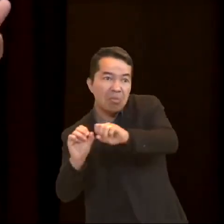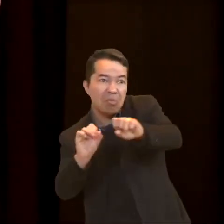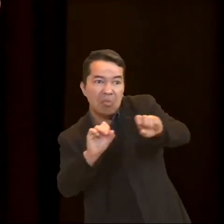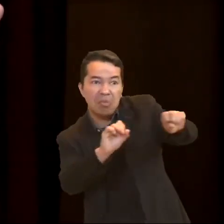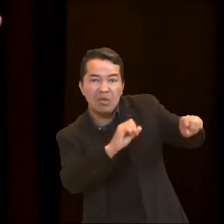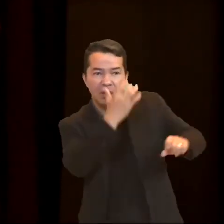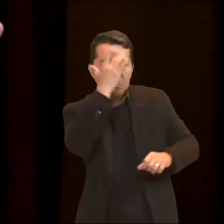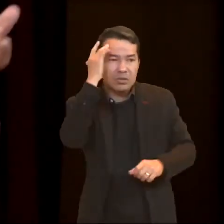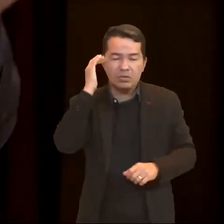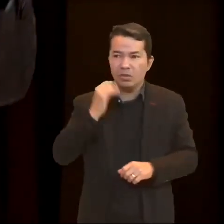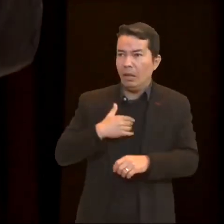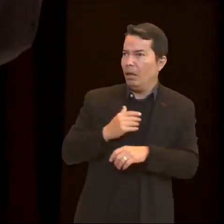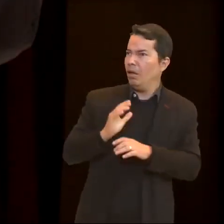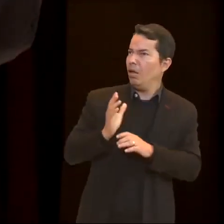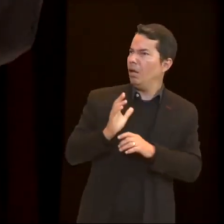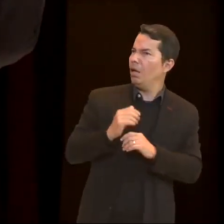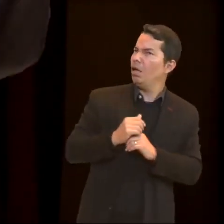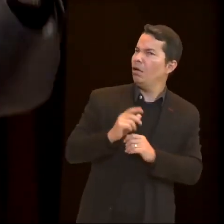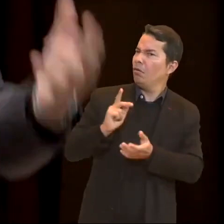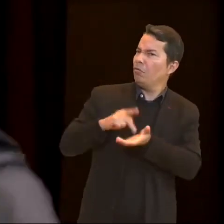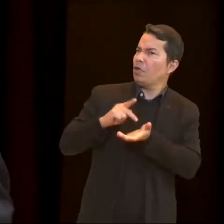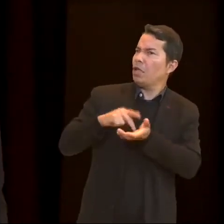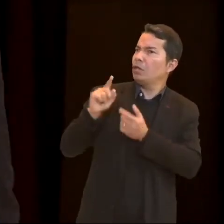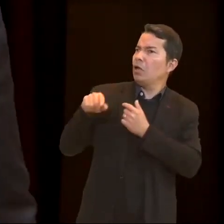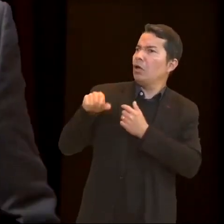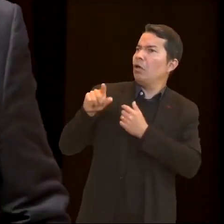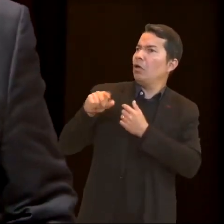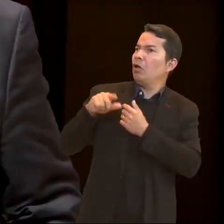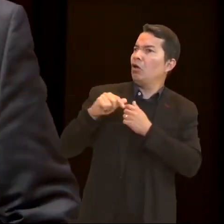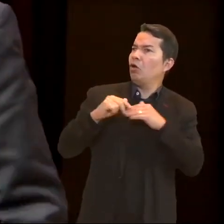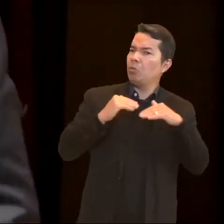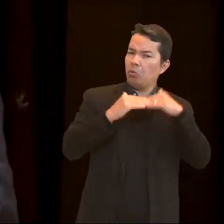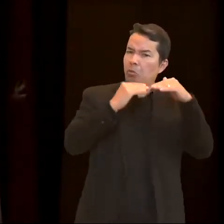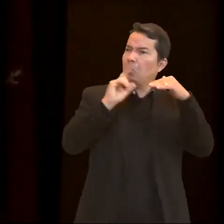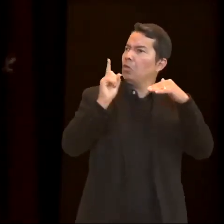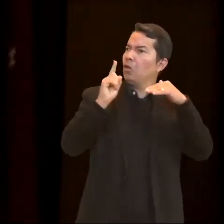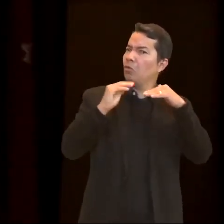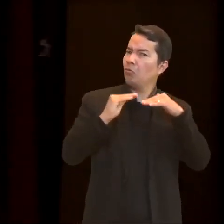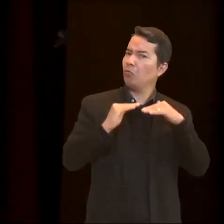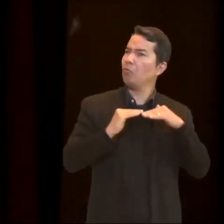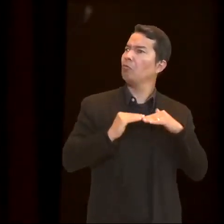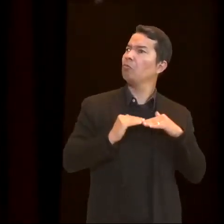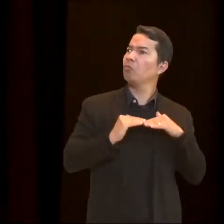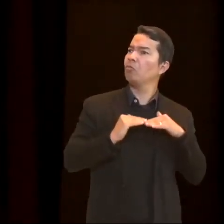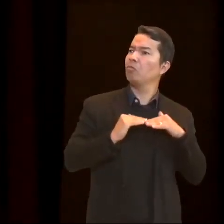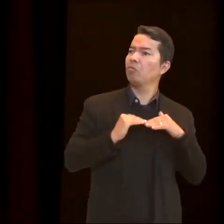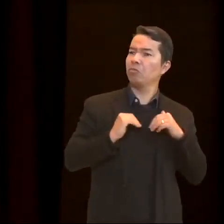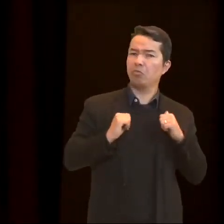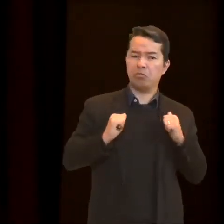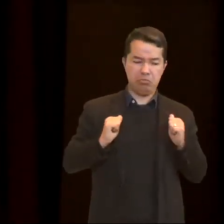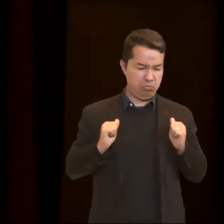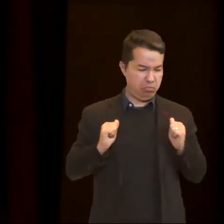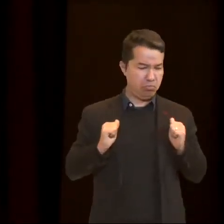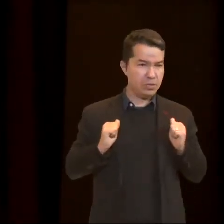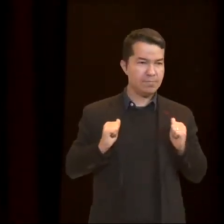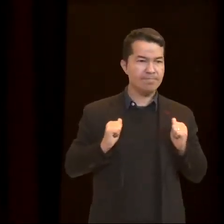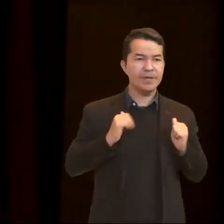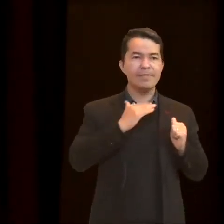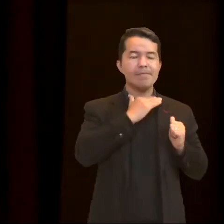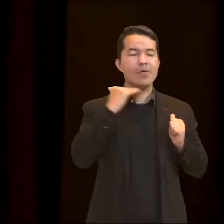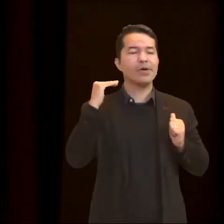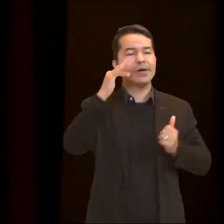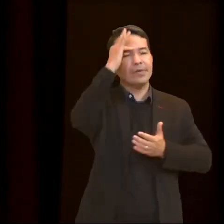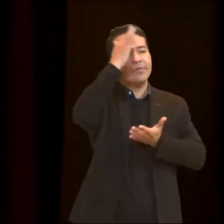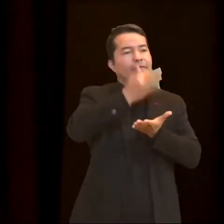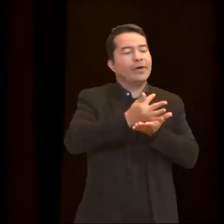pessoas pararem no seu avanço em direção ao Senhor Jesus e ao propósito que Ele tem para a vida da sua